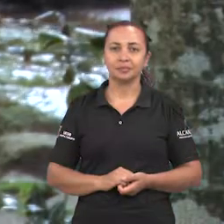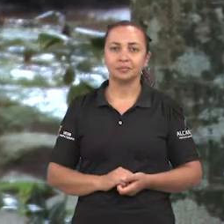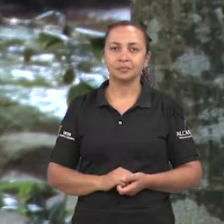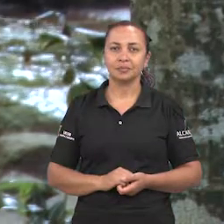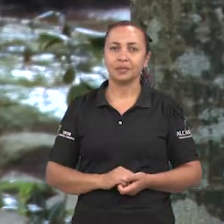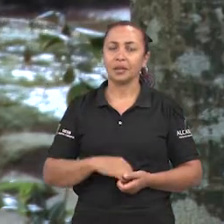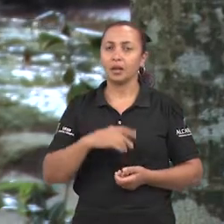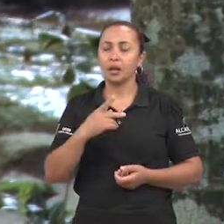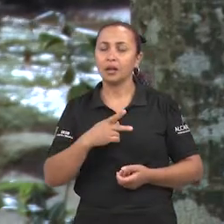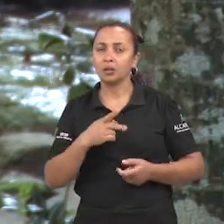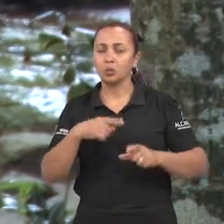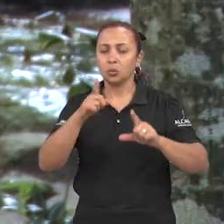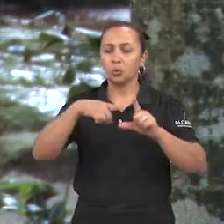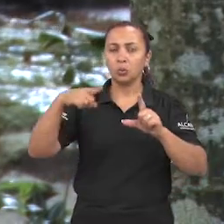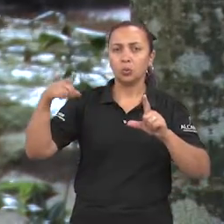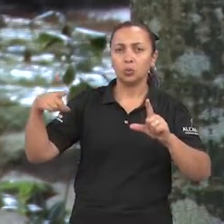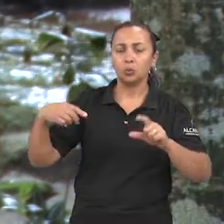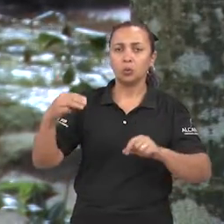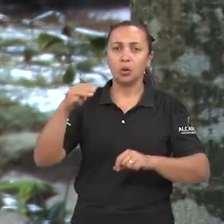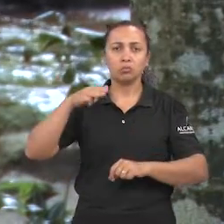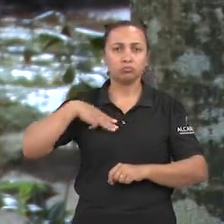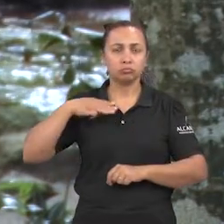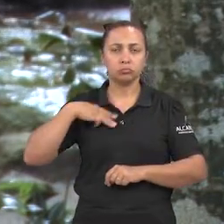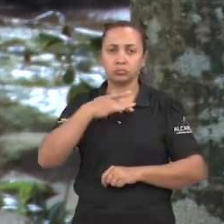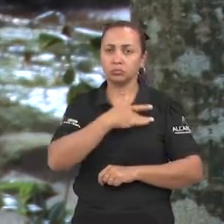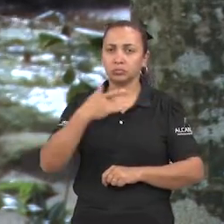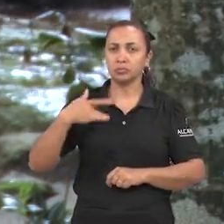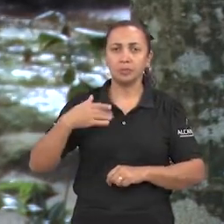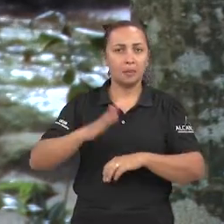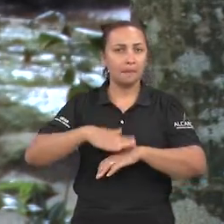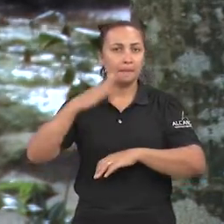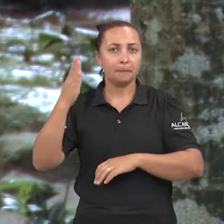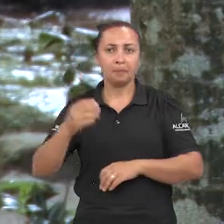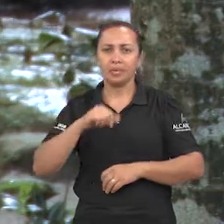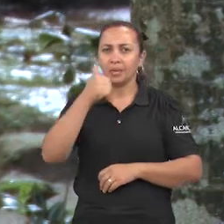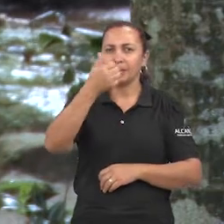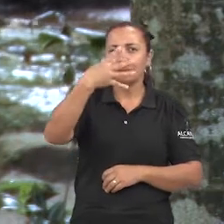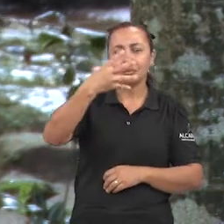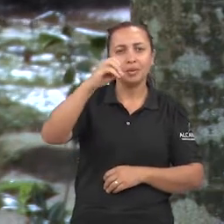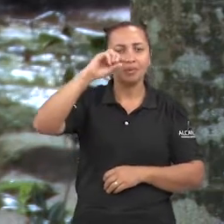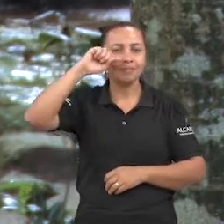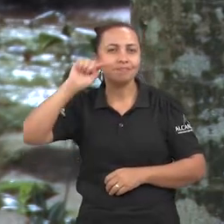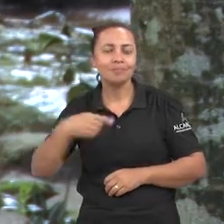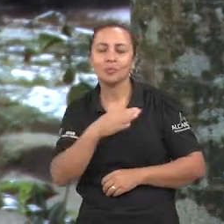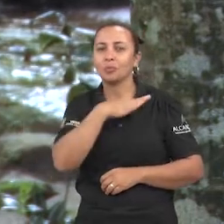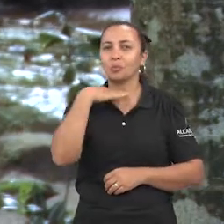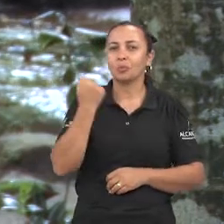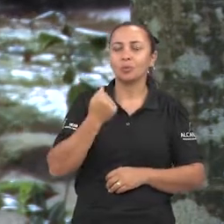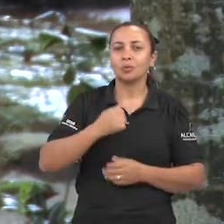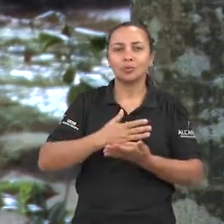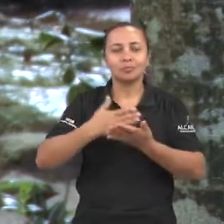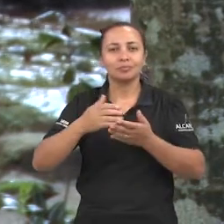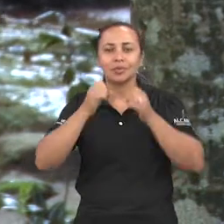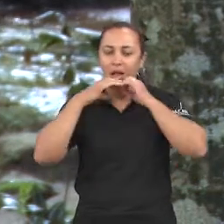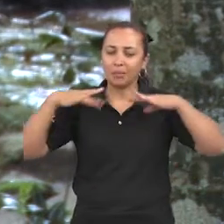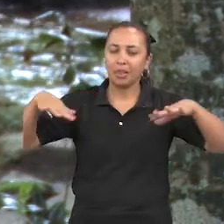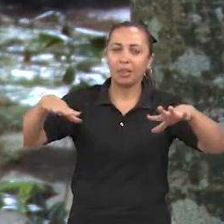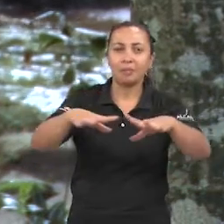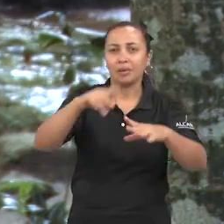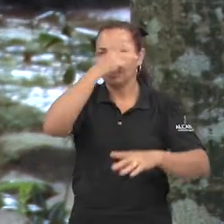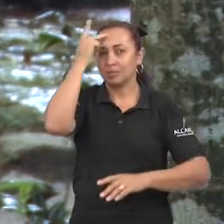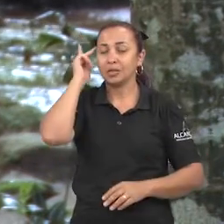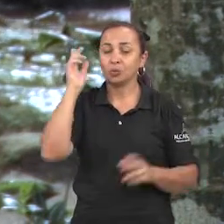Segundo dados do Ministério da Saúde, com mais de 400 mil mortes desde o início da pandemia, os idosos representam cerca